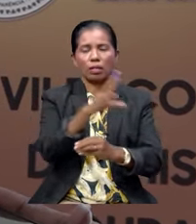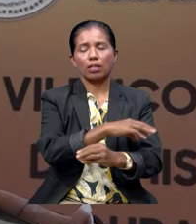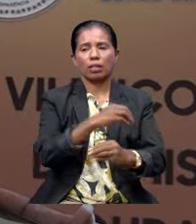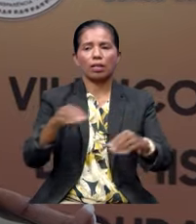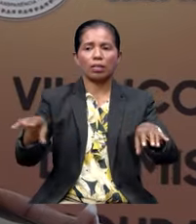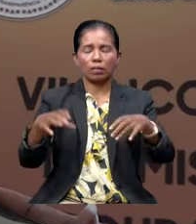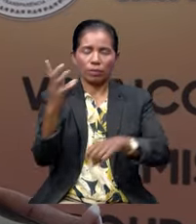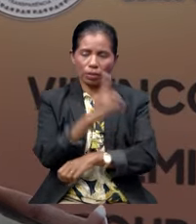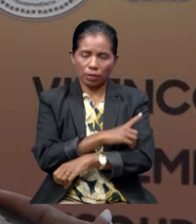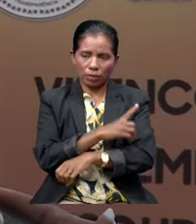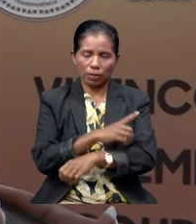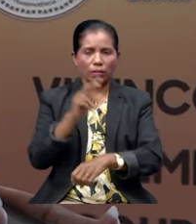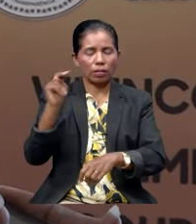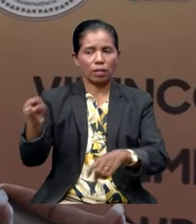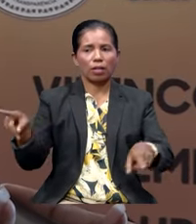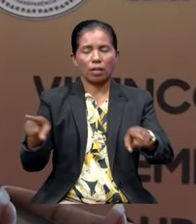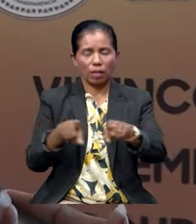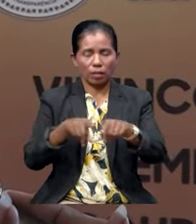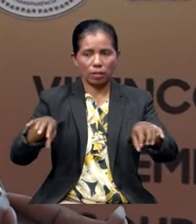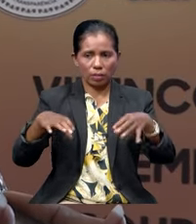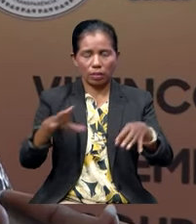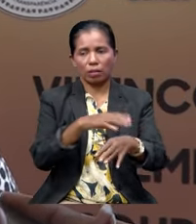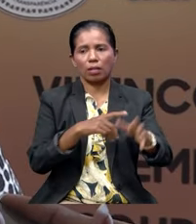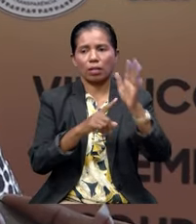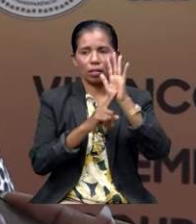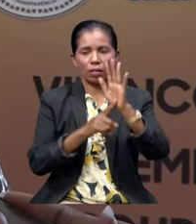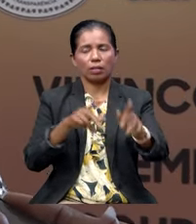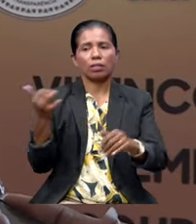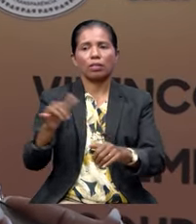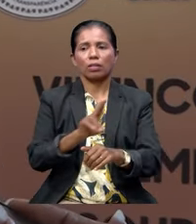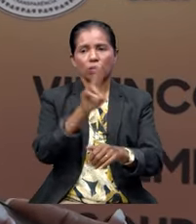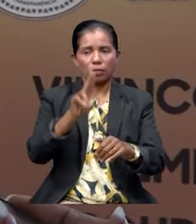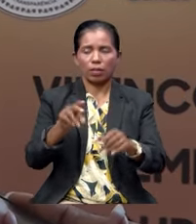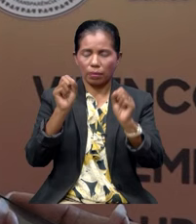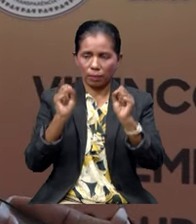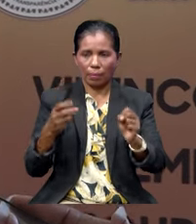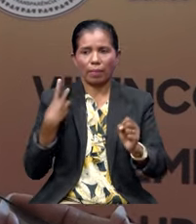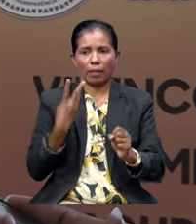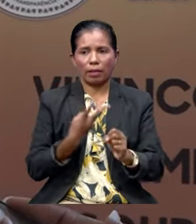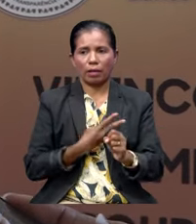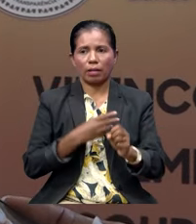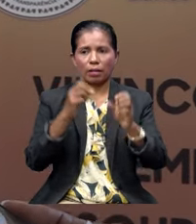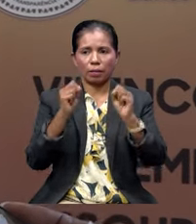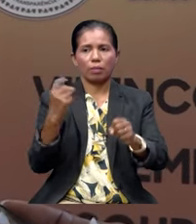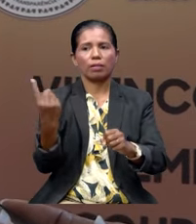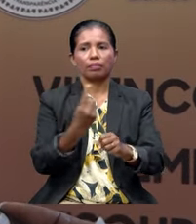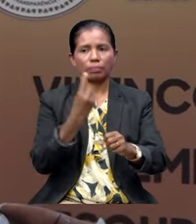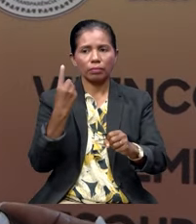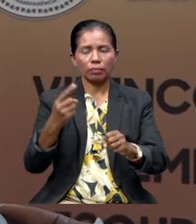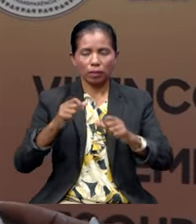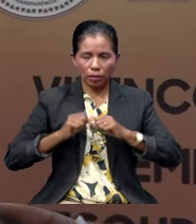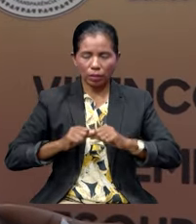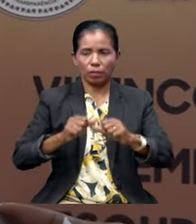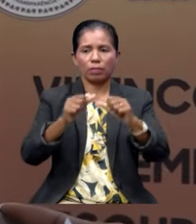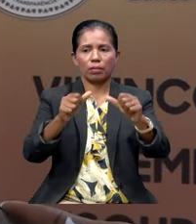serviço Lorlorania, que são sistemas, aplicação mesmo a ser usa para o NE. E estamos bem na FATIN, continua